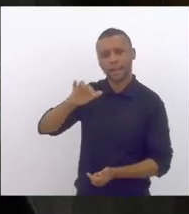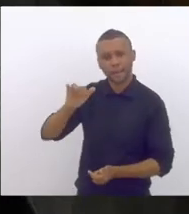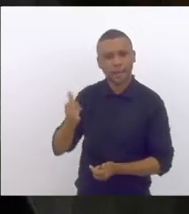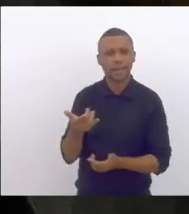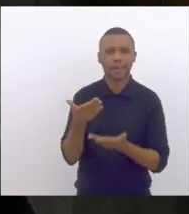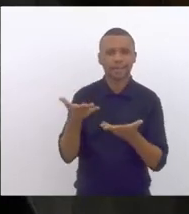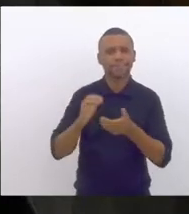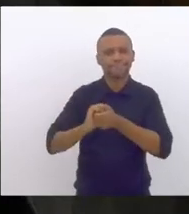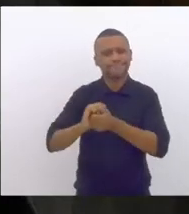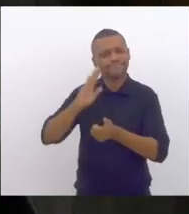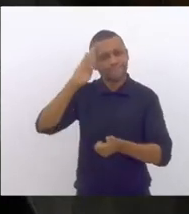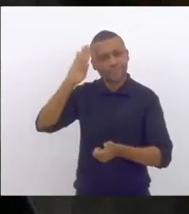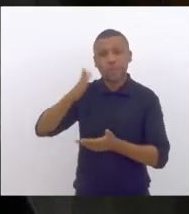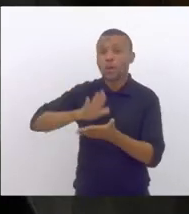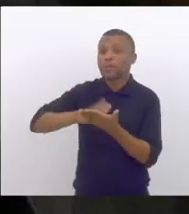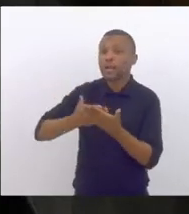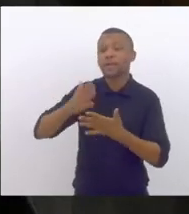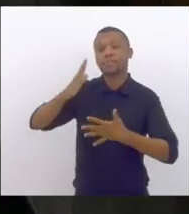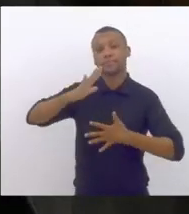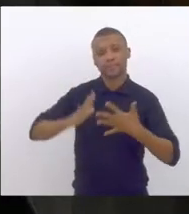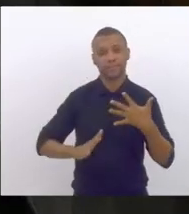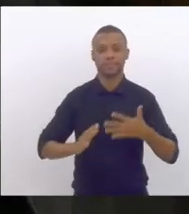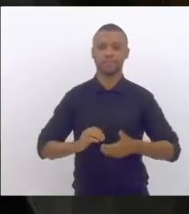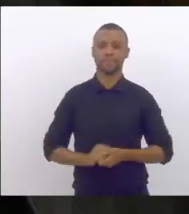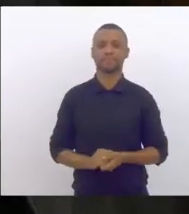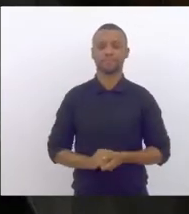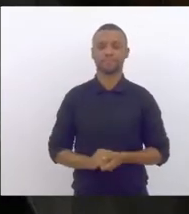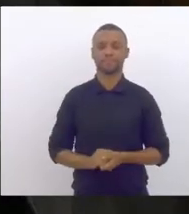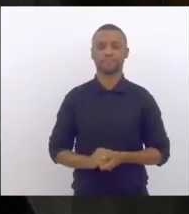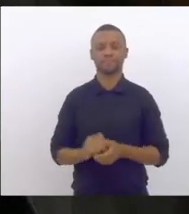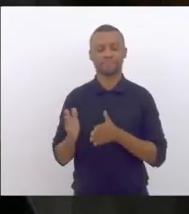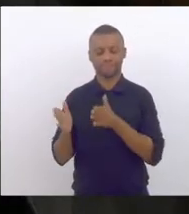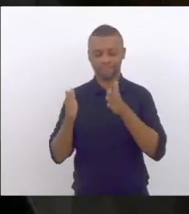especial nosso intérprete de libras deputada